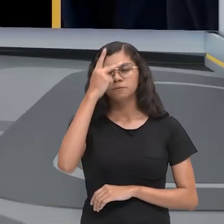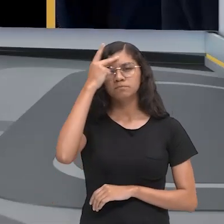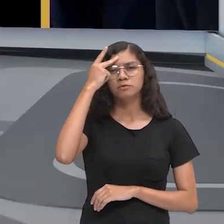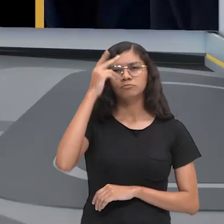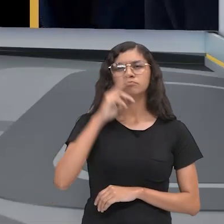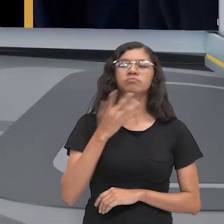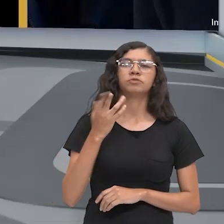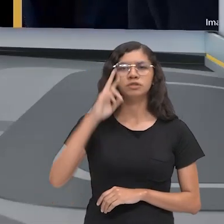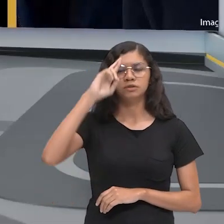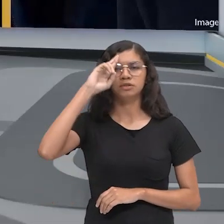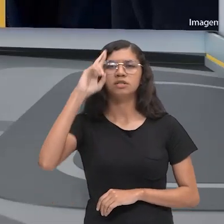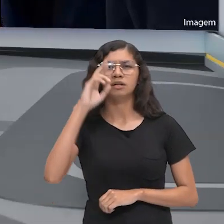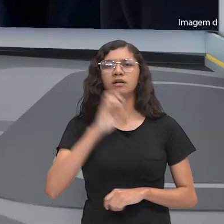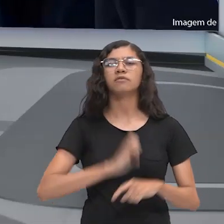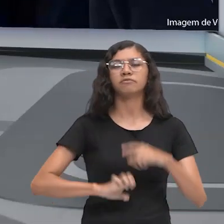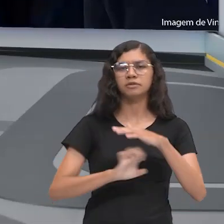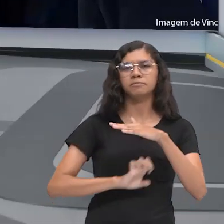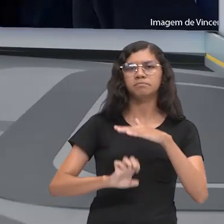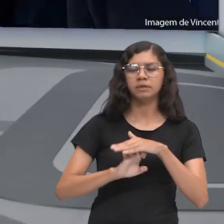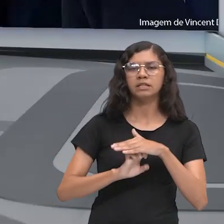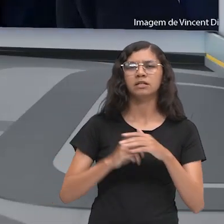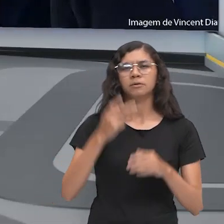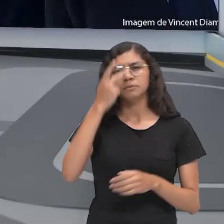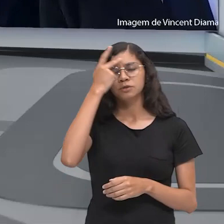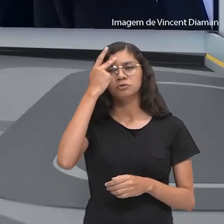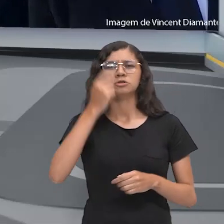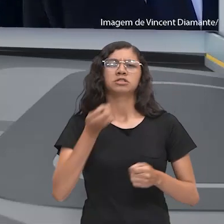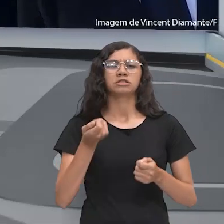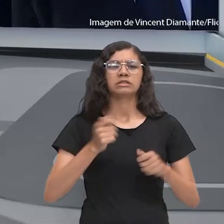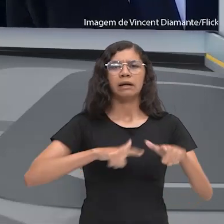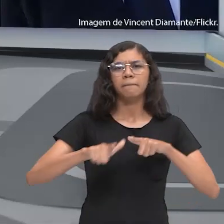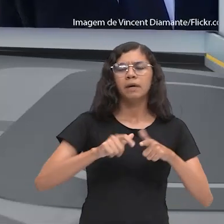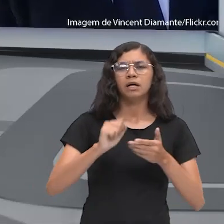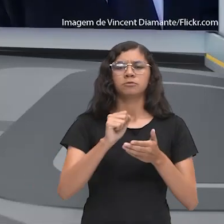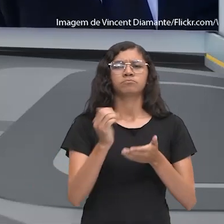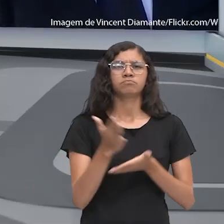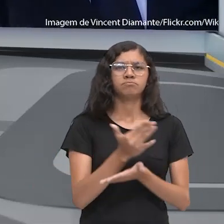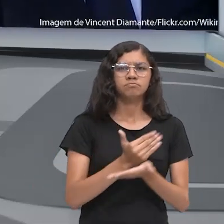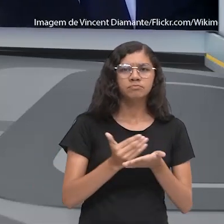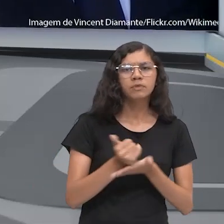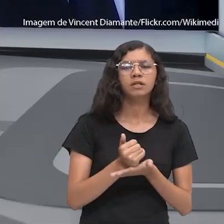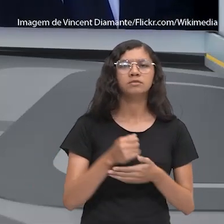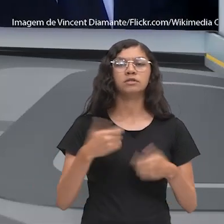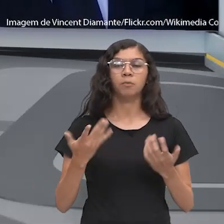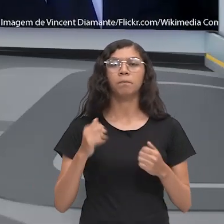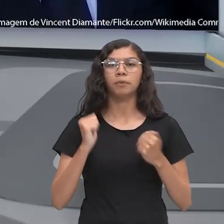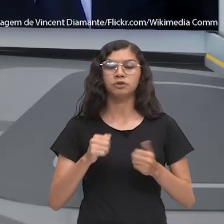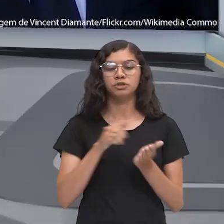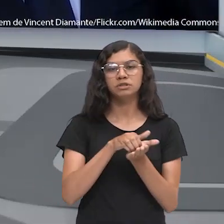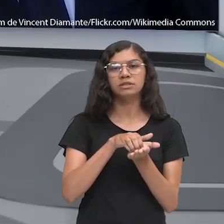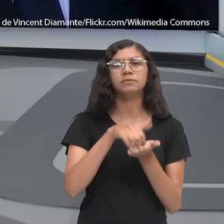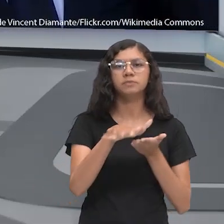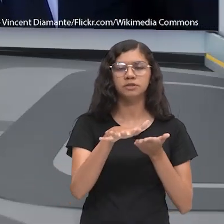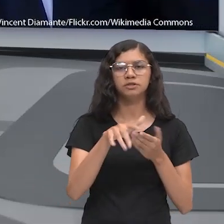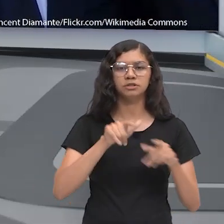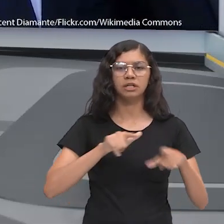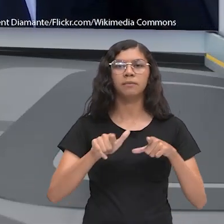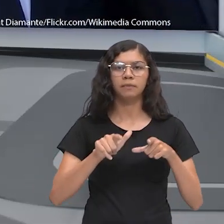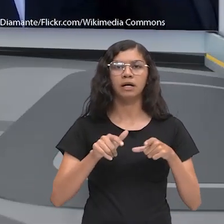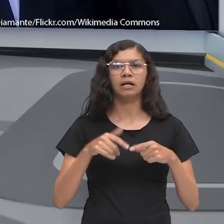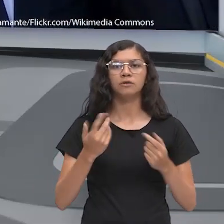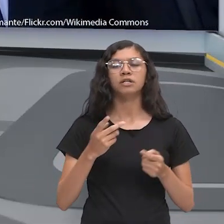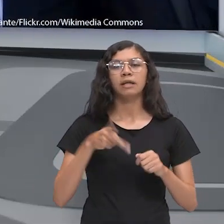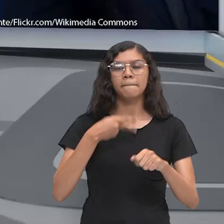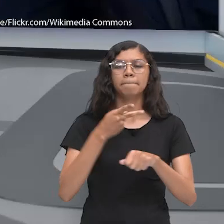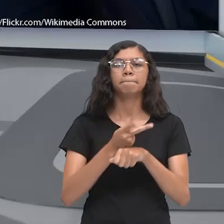com dados, justamente por isso. Ele pode ser demitido e sair acabando, né, com os dados da sua empresa.